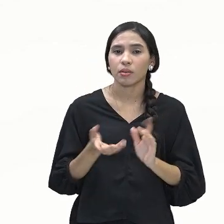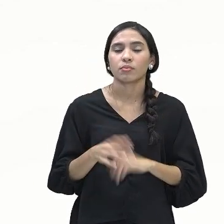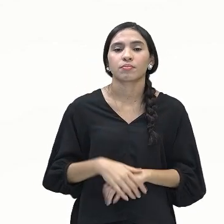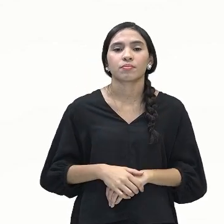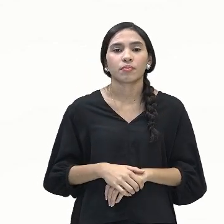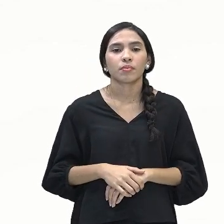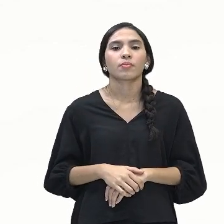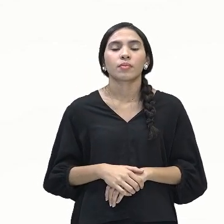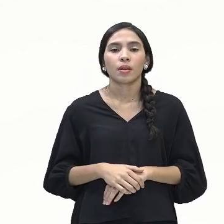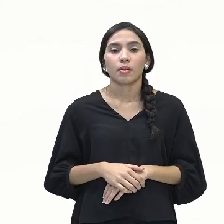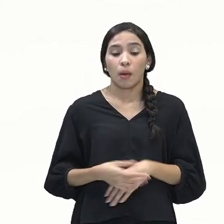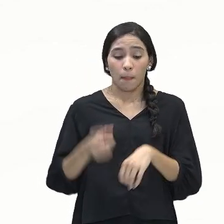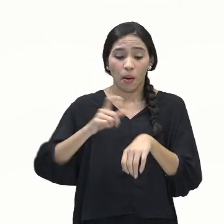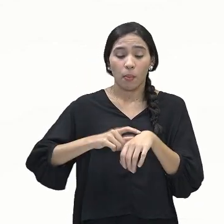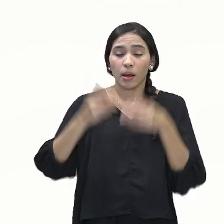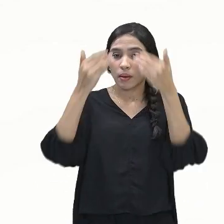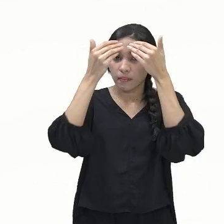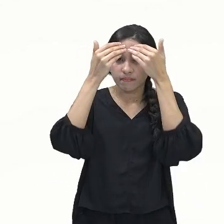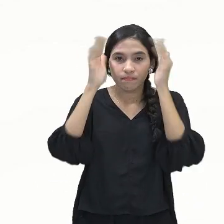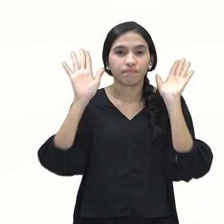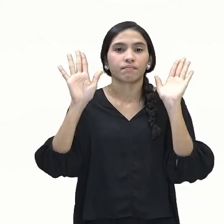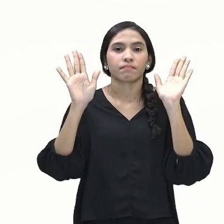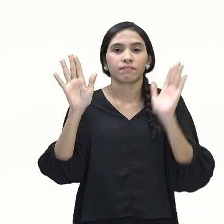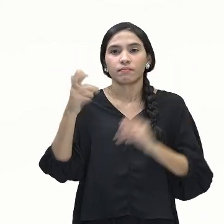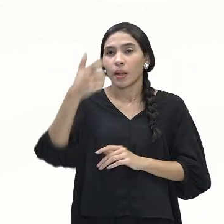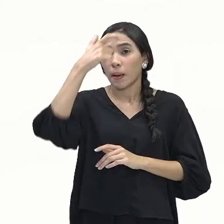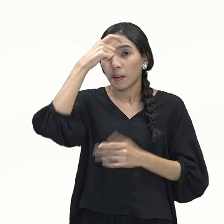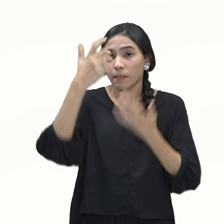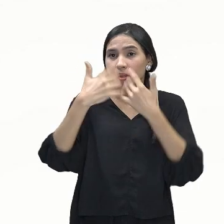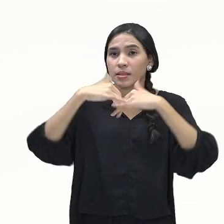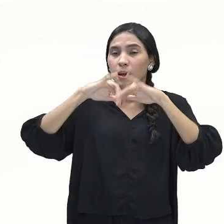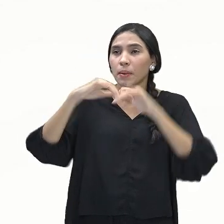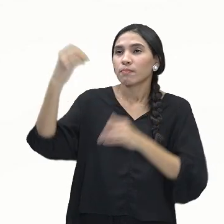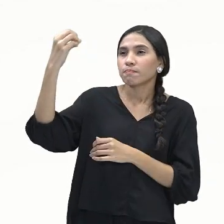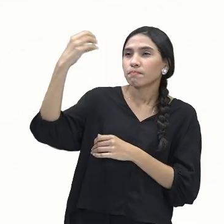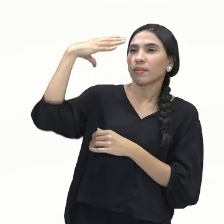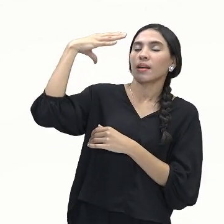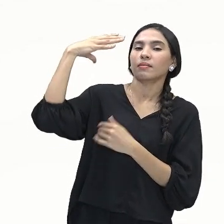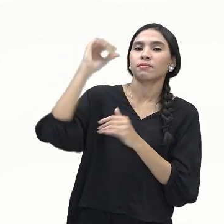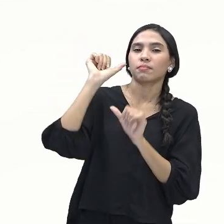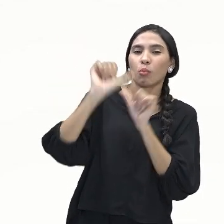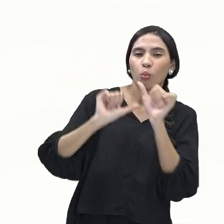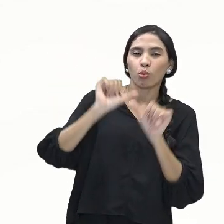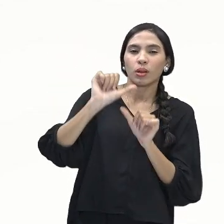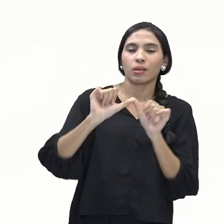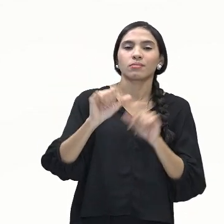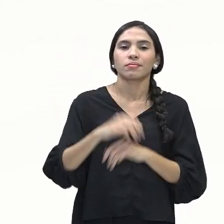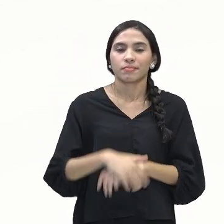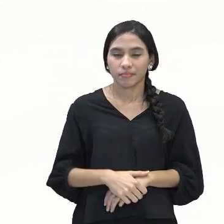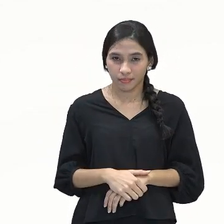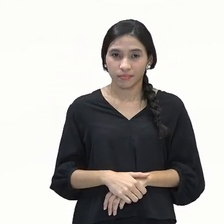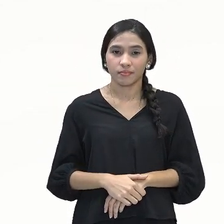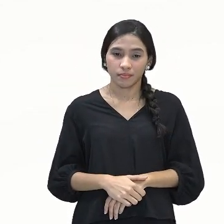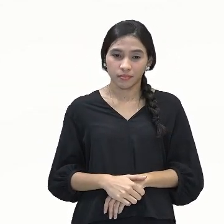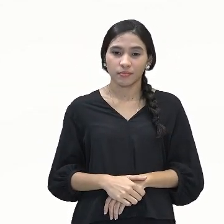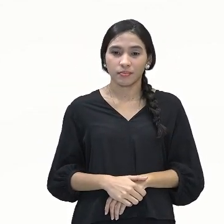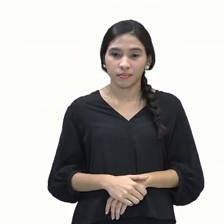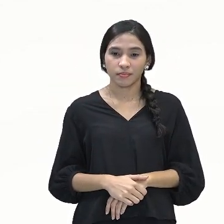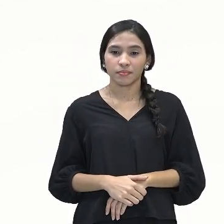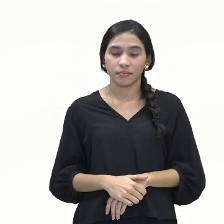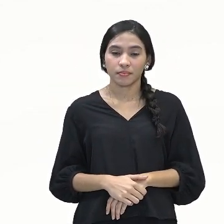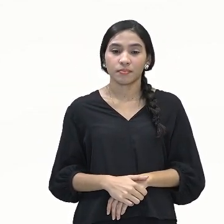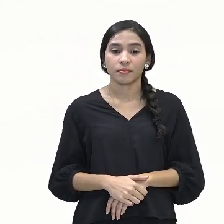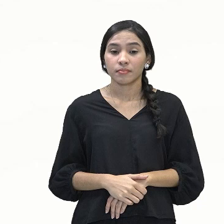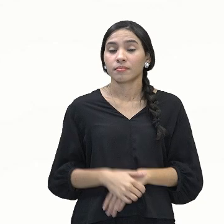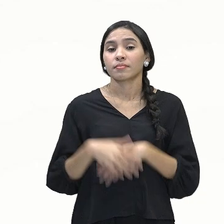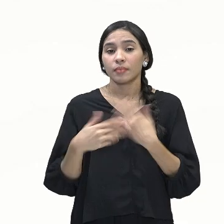momento de clareza, um pensamento que vai iluminar, vai fazer a diferença, certo? Então olha só